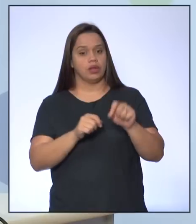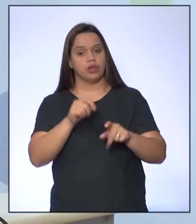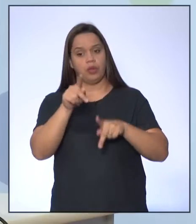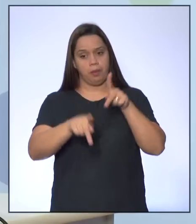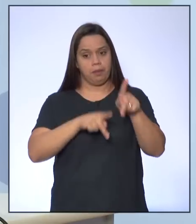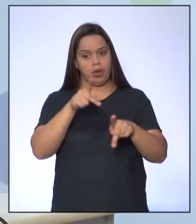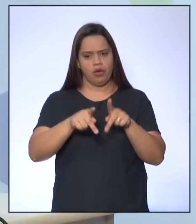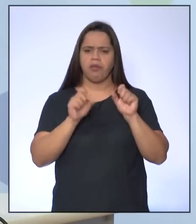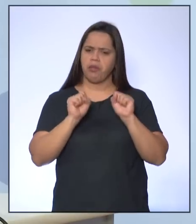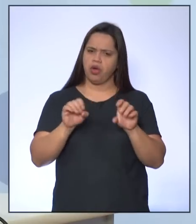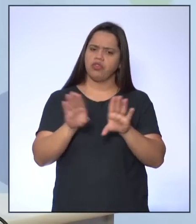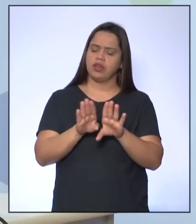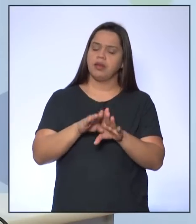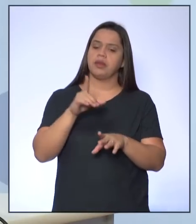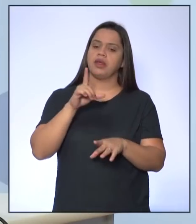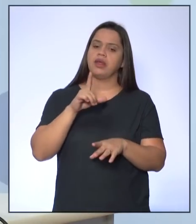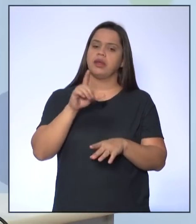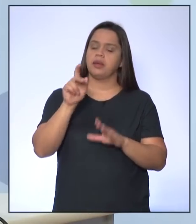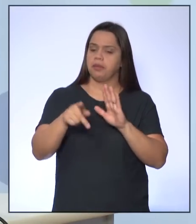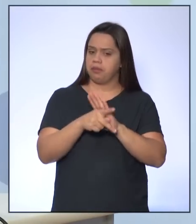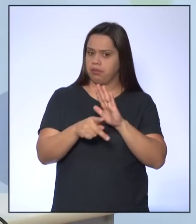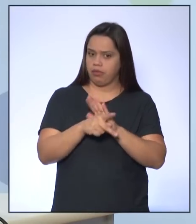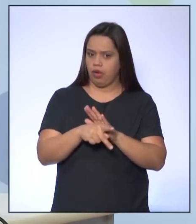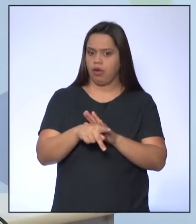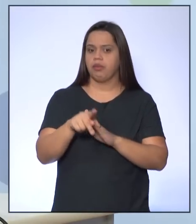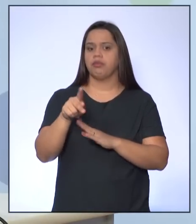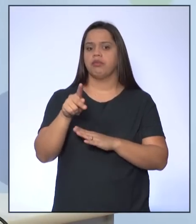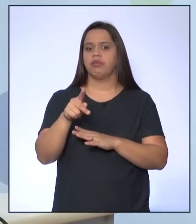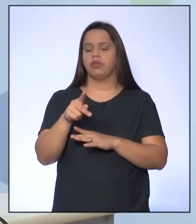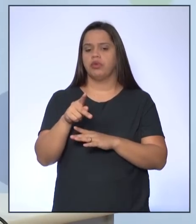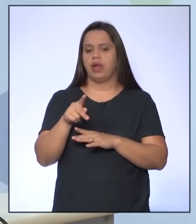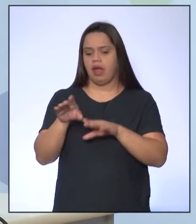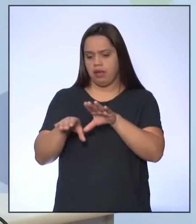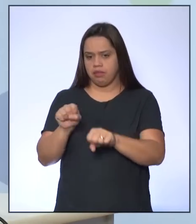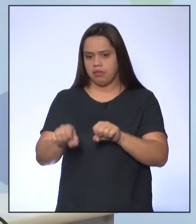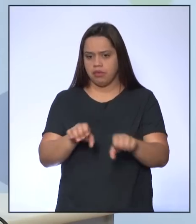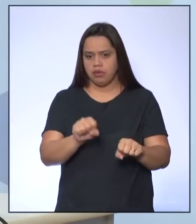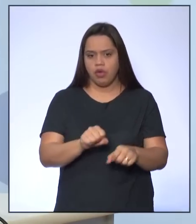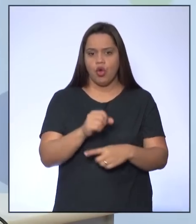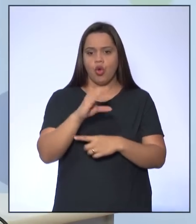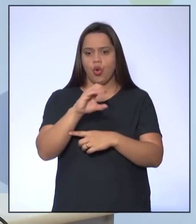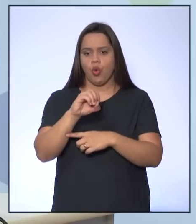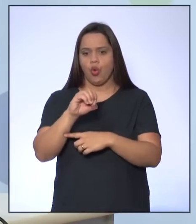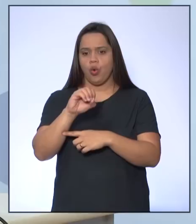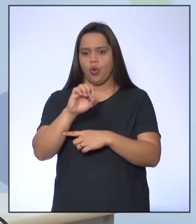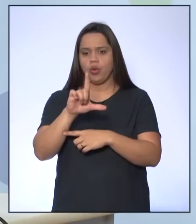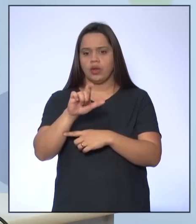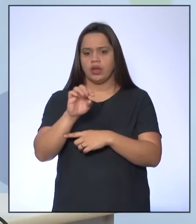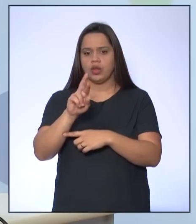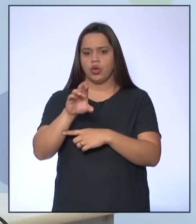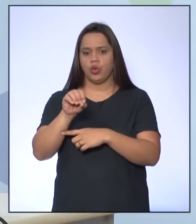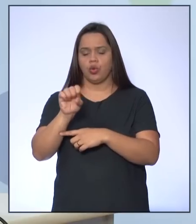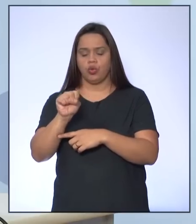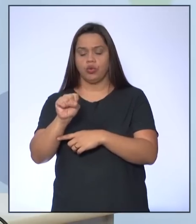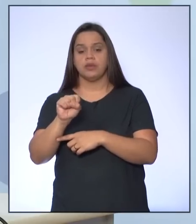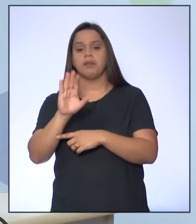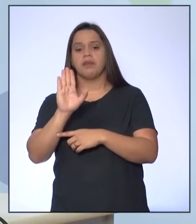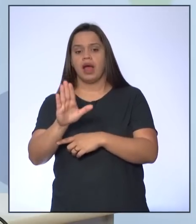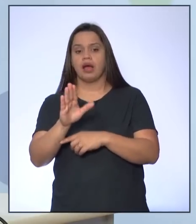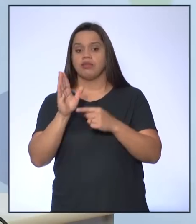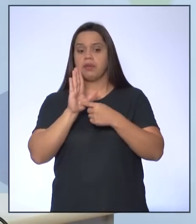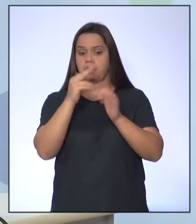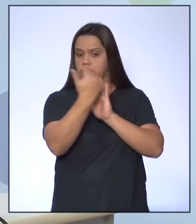coletores também, mas a evidência na imagem indica que eles tinham esse hábito, né? Que eles caçavam e usavam,